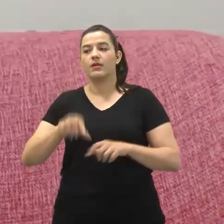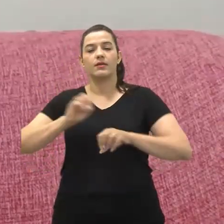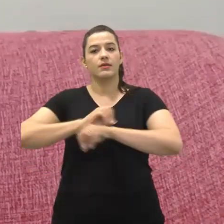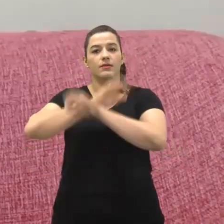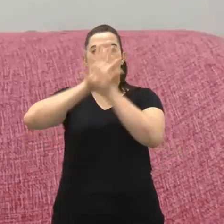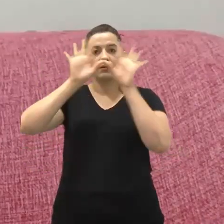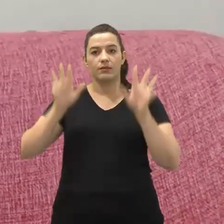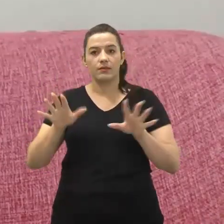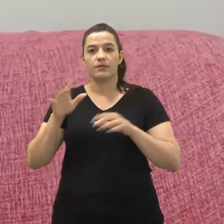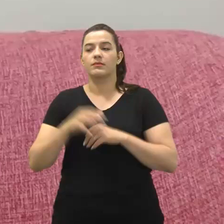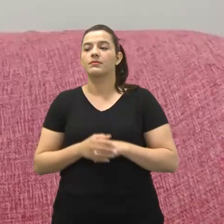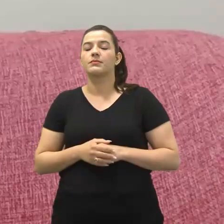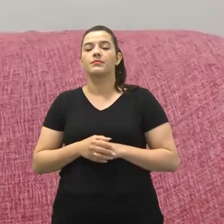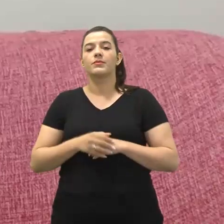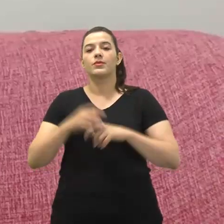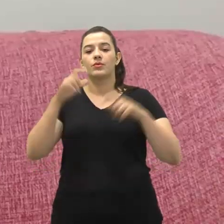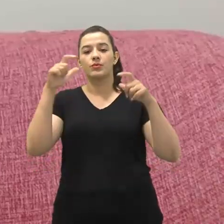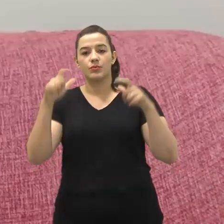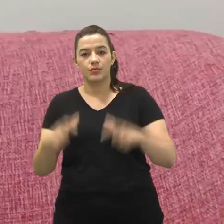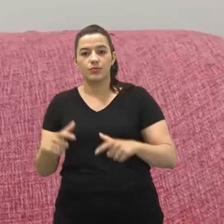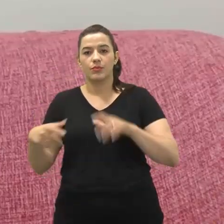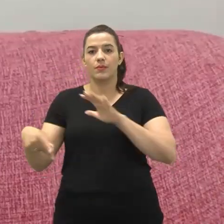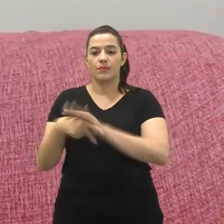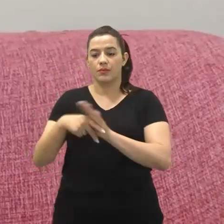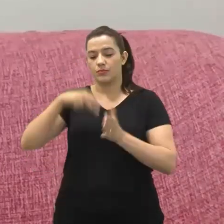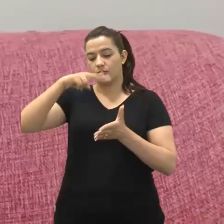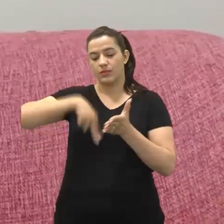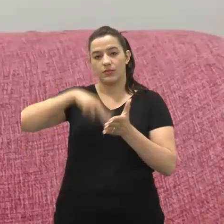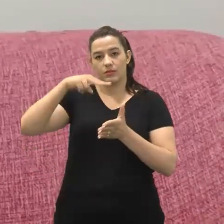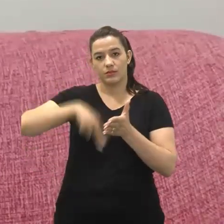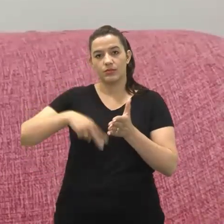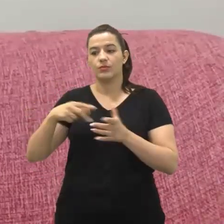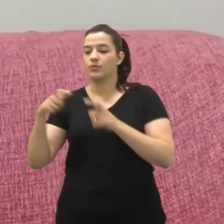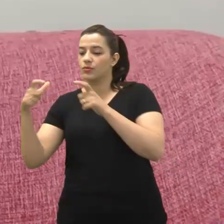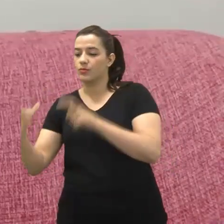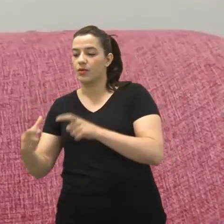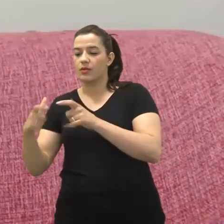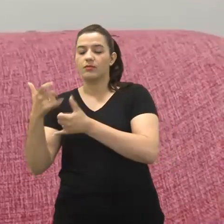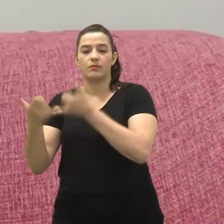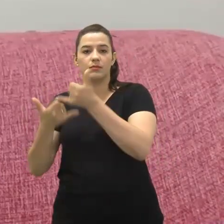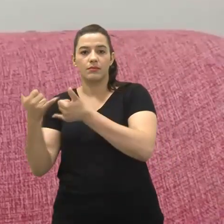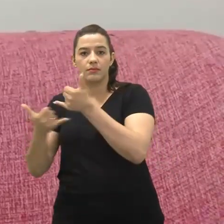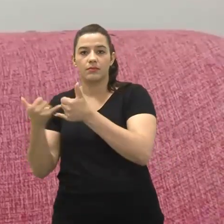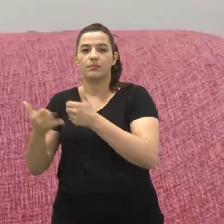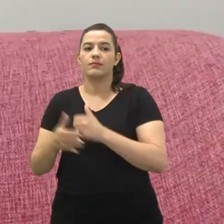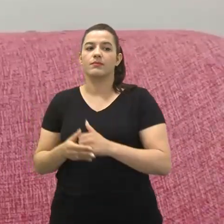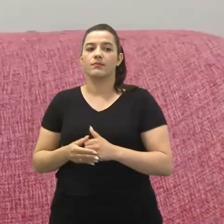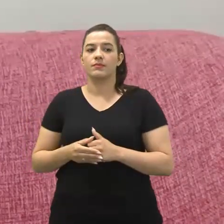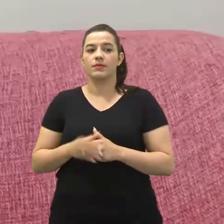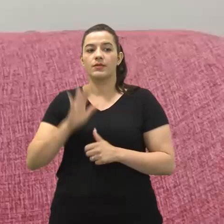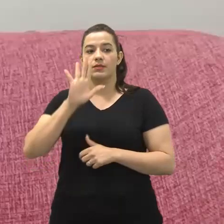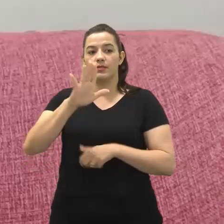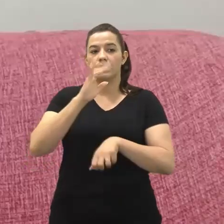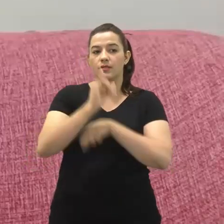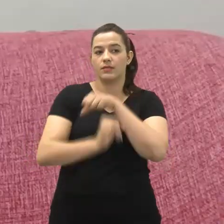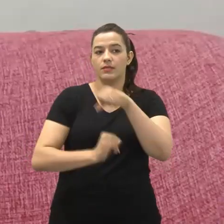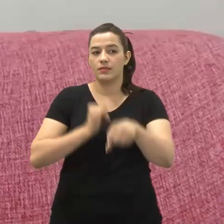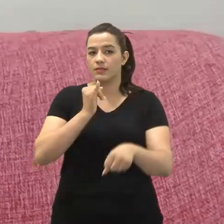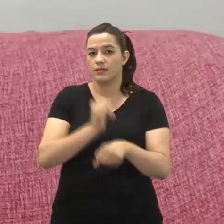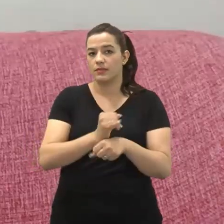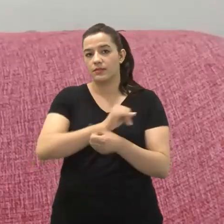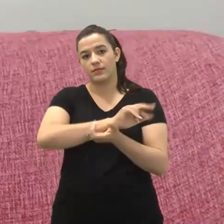no ambiente físico nós temos o canto da Leitura canto de jogos já no ambiente virtual